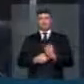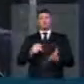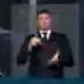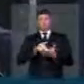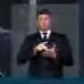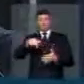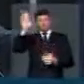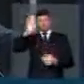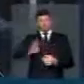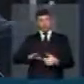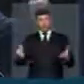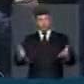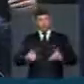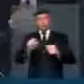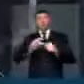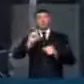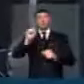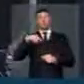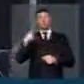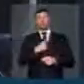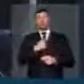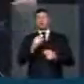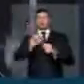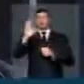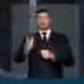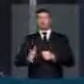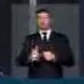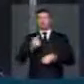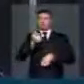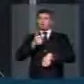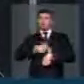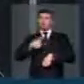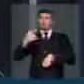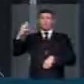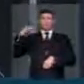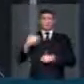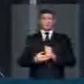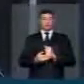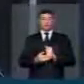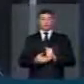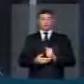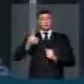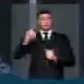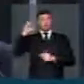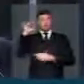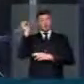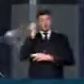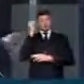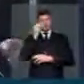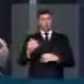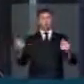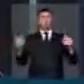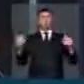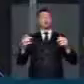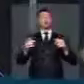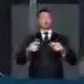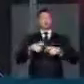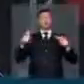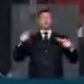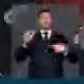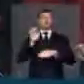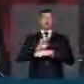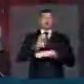Brasil faz é aquilo que nós fizemos há pouco tempo atrás, no Rio Grande do Sul e na maioria dos estados